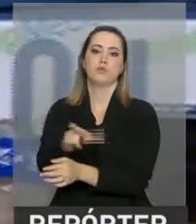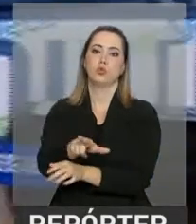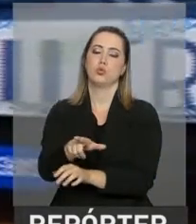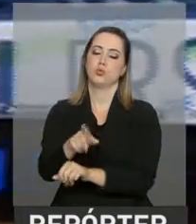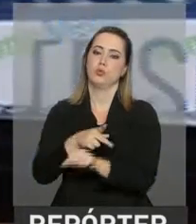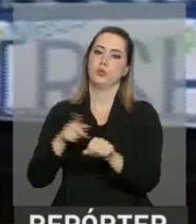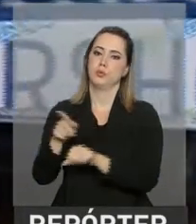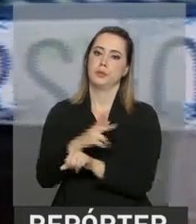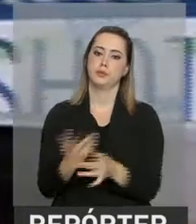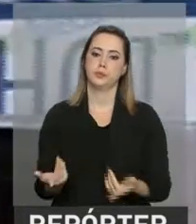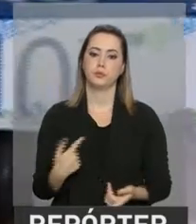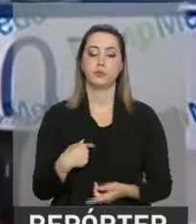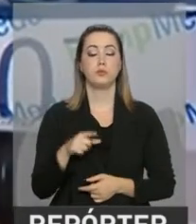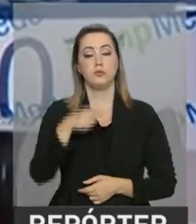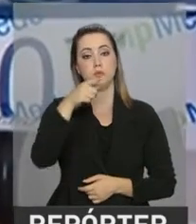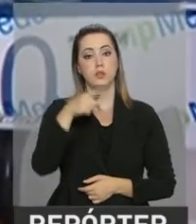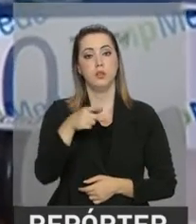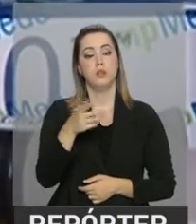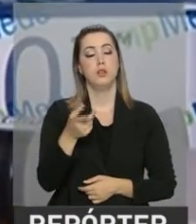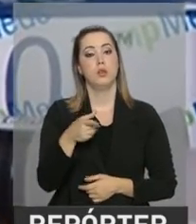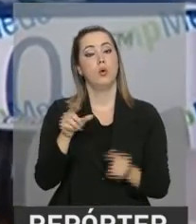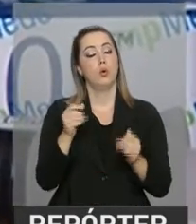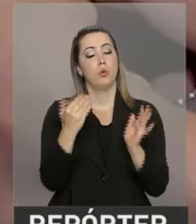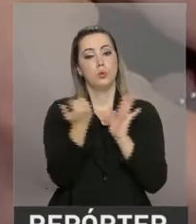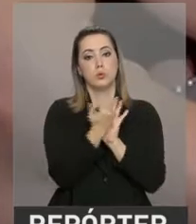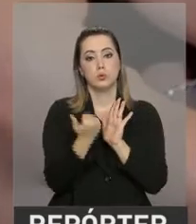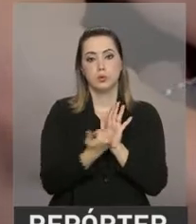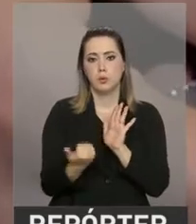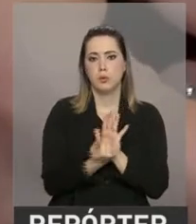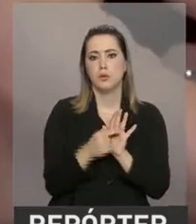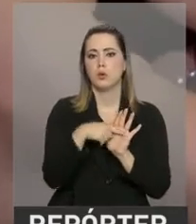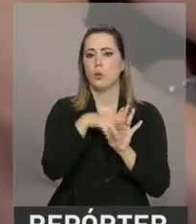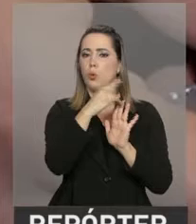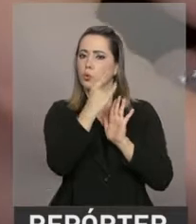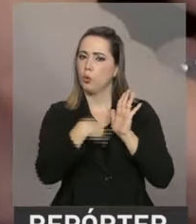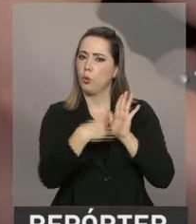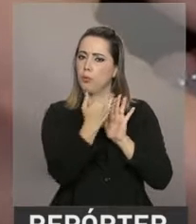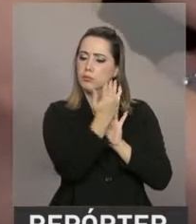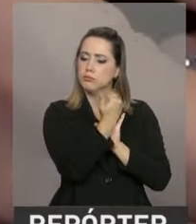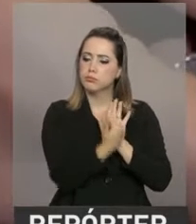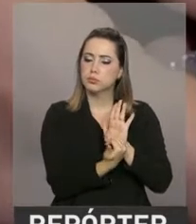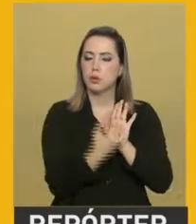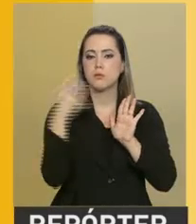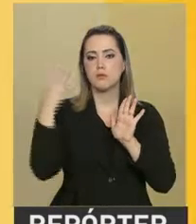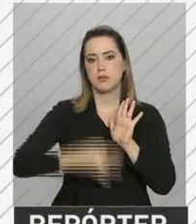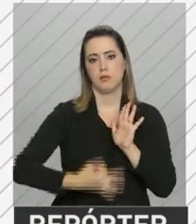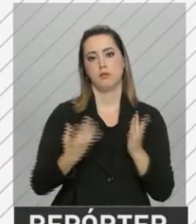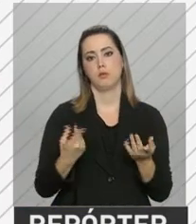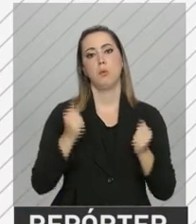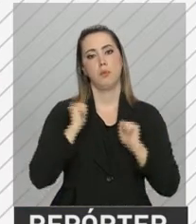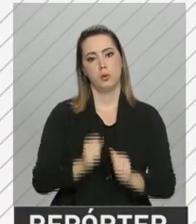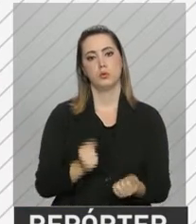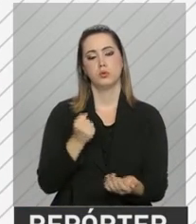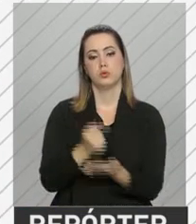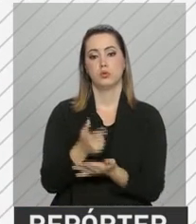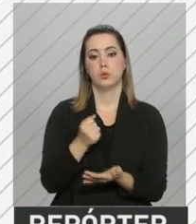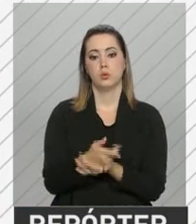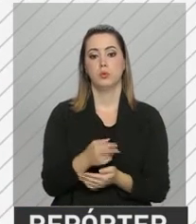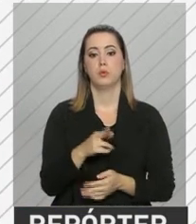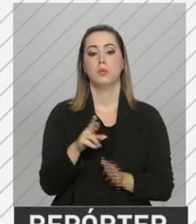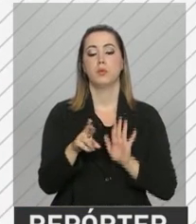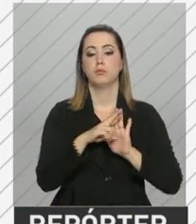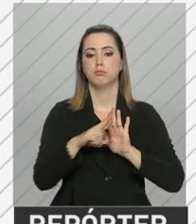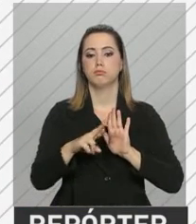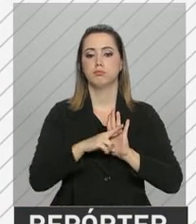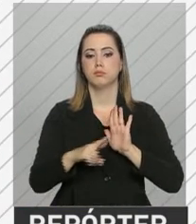dar prioridade a quem estiver devidamente cadastrado e com a documentação completa. Para o registro, o